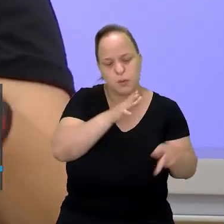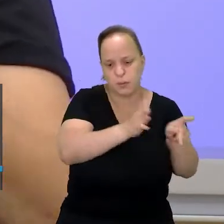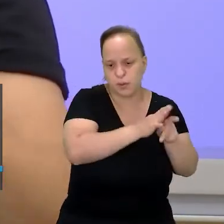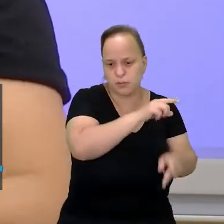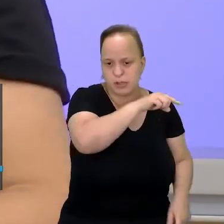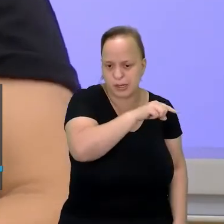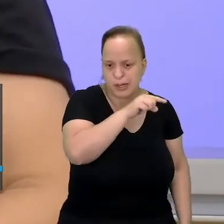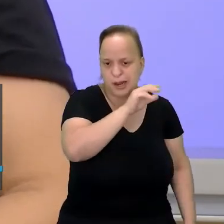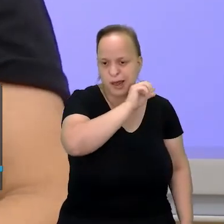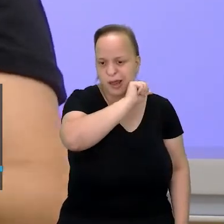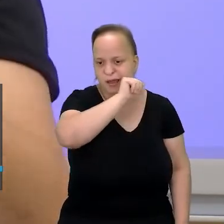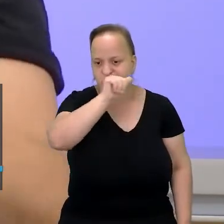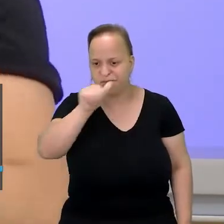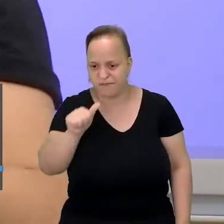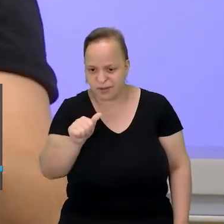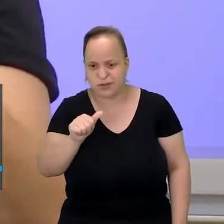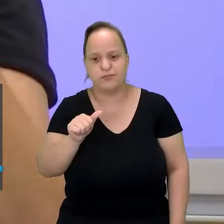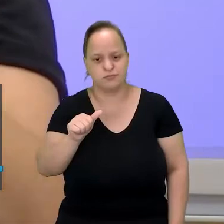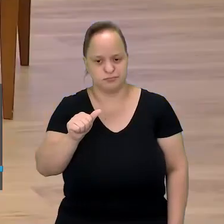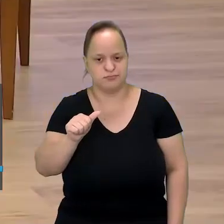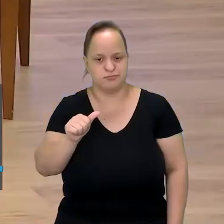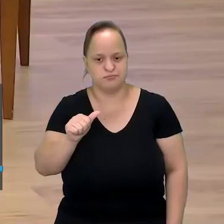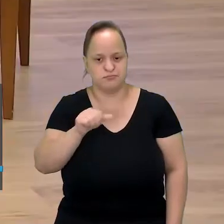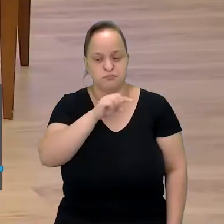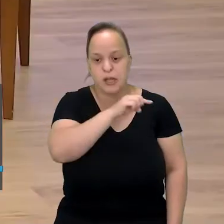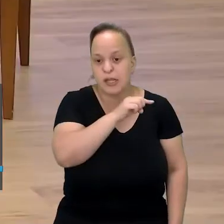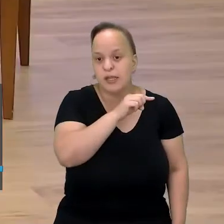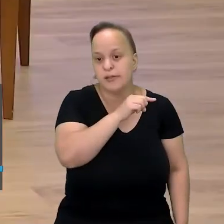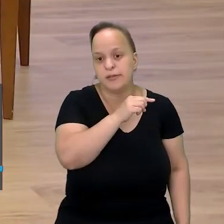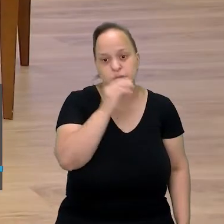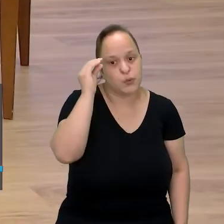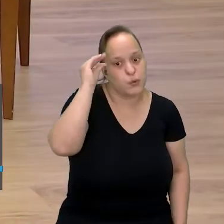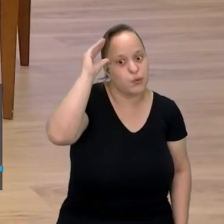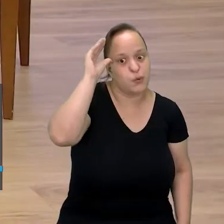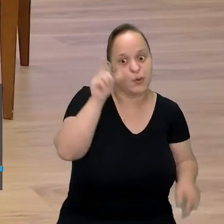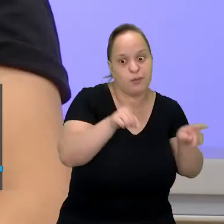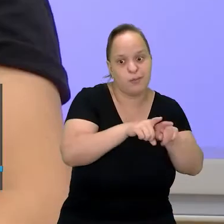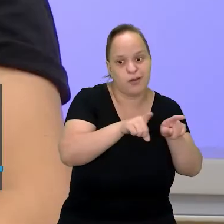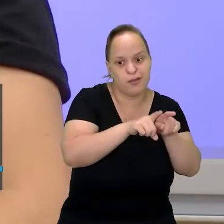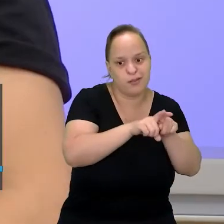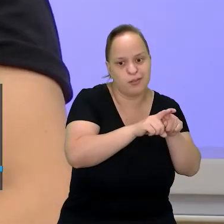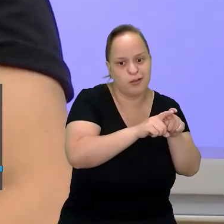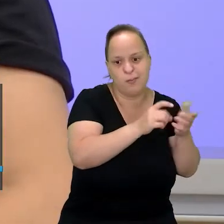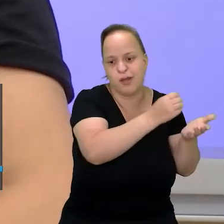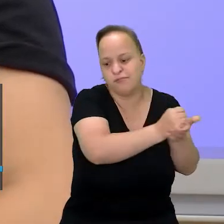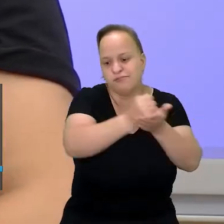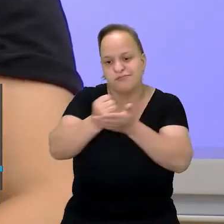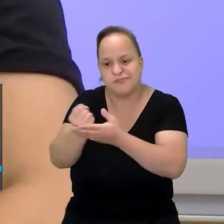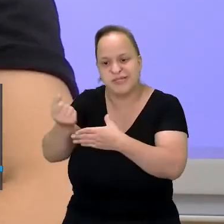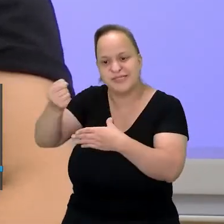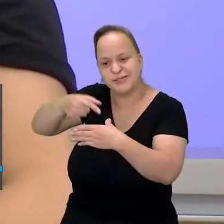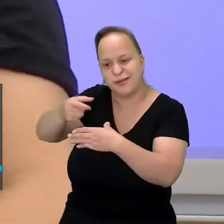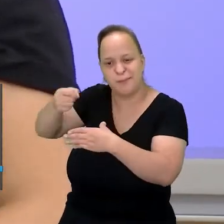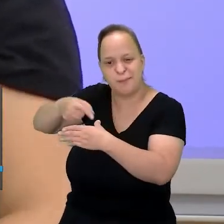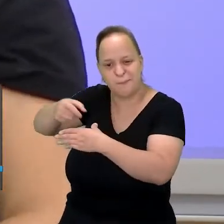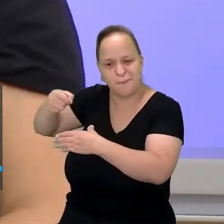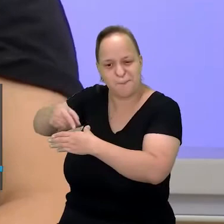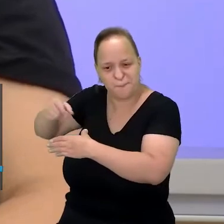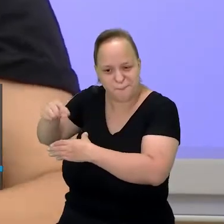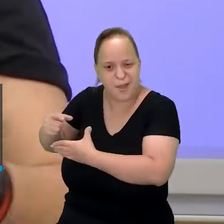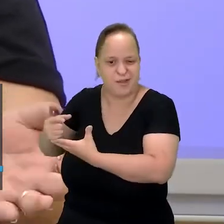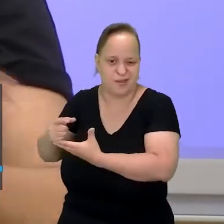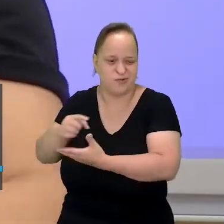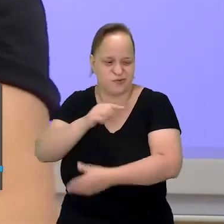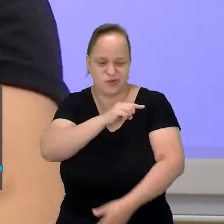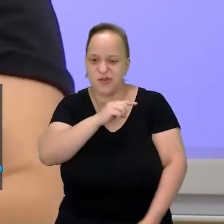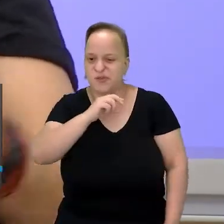Eles vão trazer os conhecimentos, mas vão trazer sementes, né? Vão trazer, por exemplo, os portugueses. Vocês acham que eles queriam ficar sem